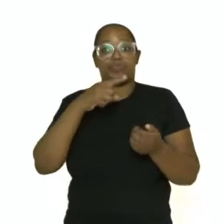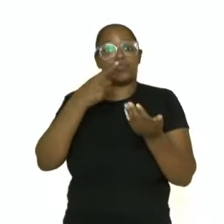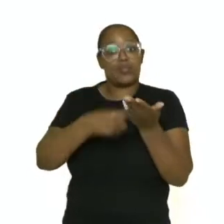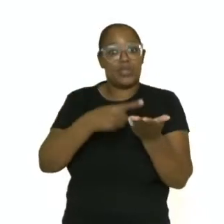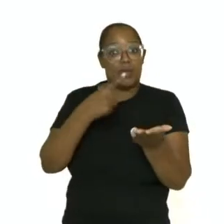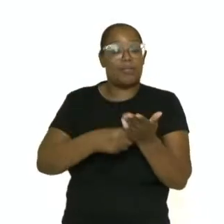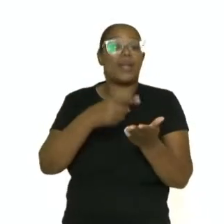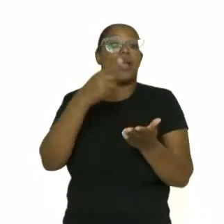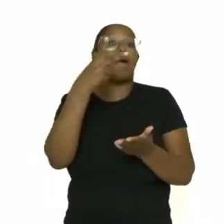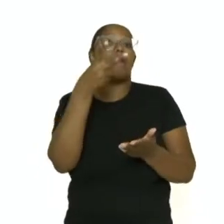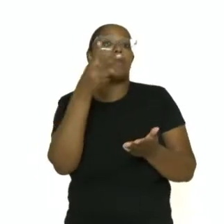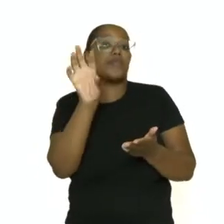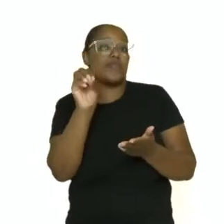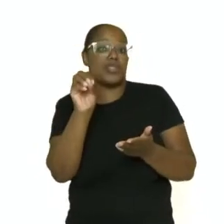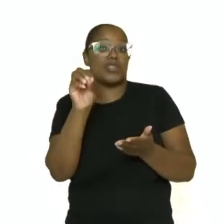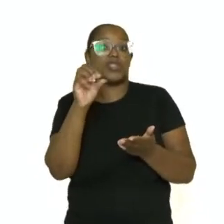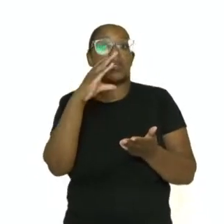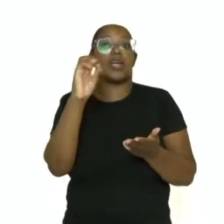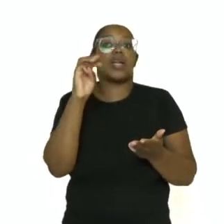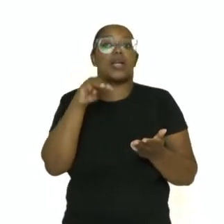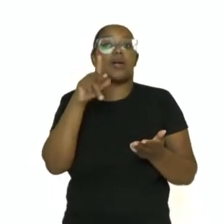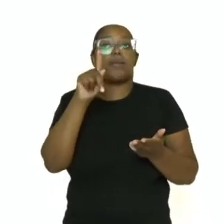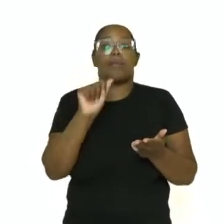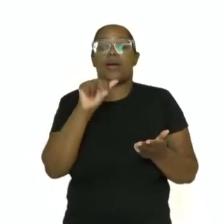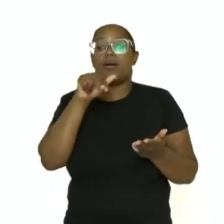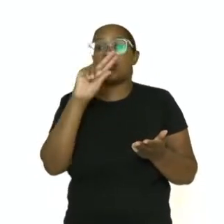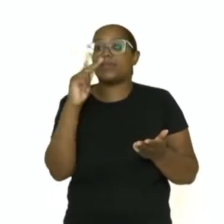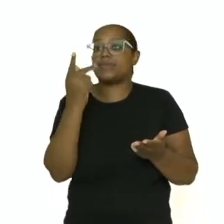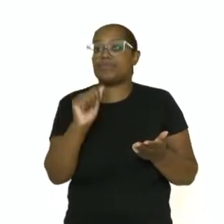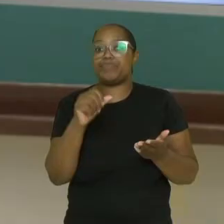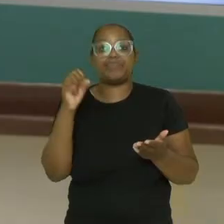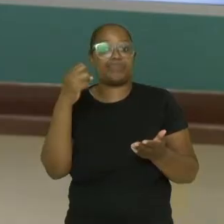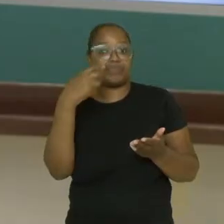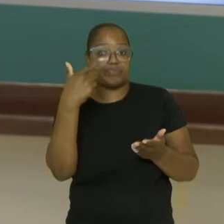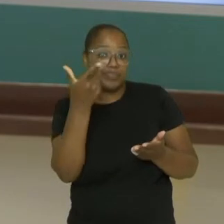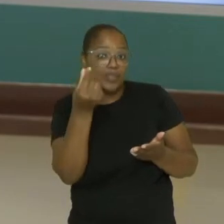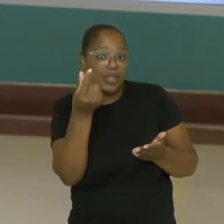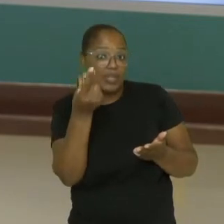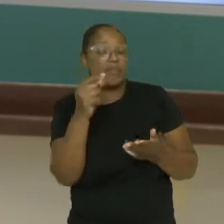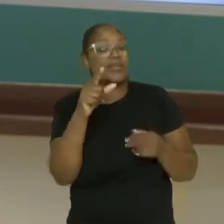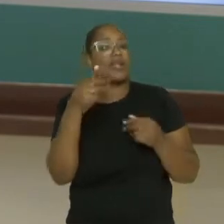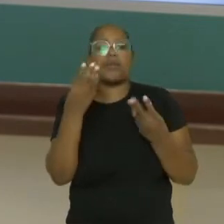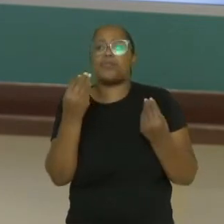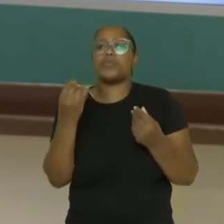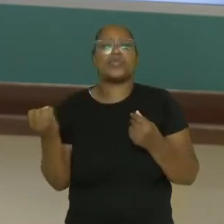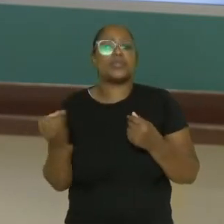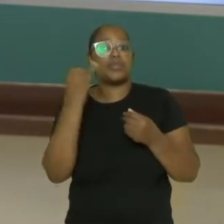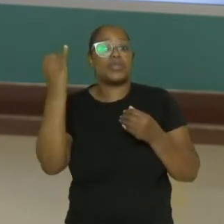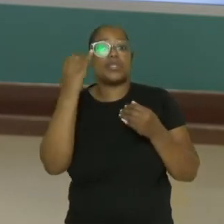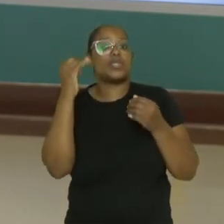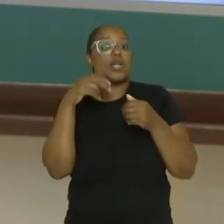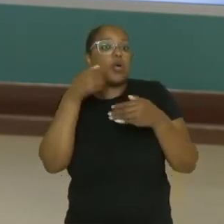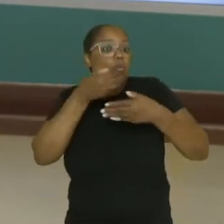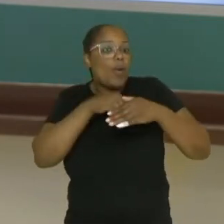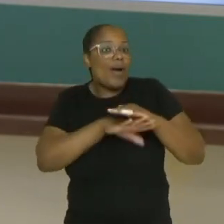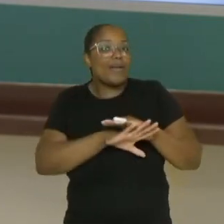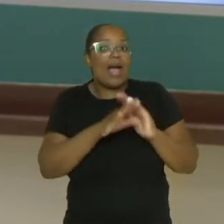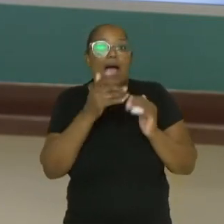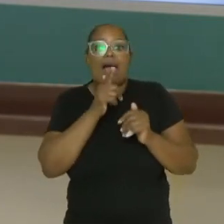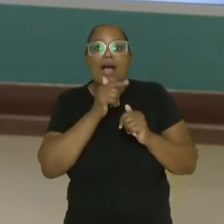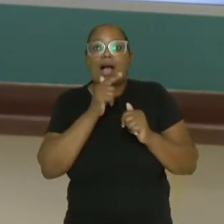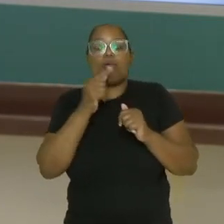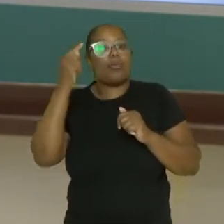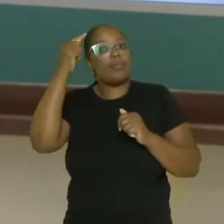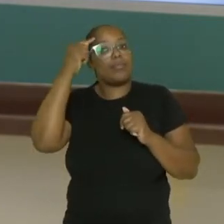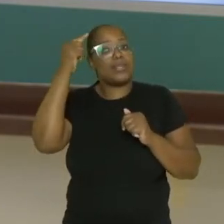Meta 20, que derivou uma série de ações. Então, é importante, economizarmos água, pensarmos,